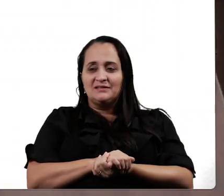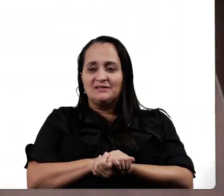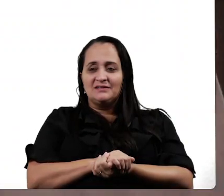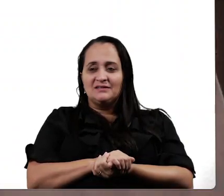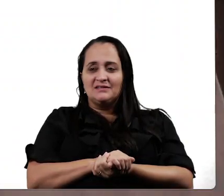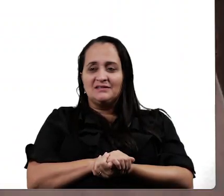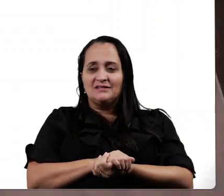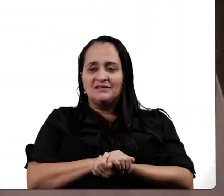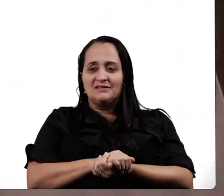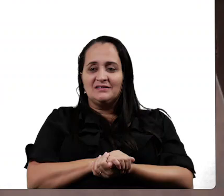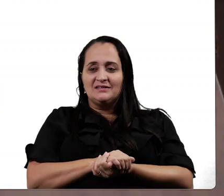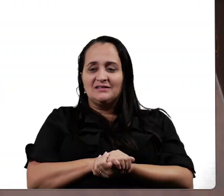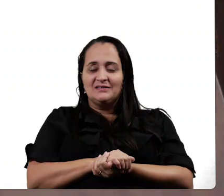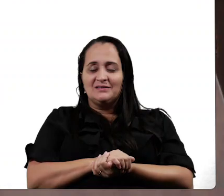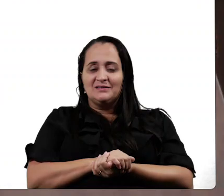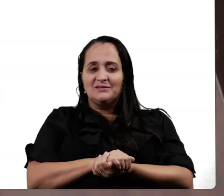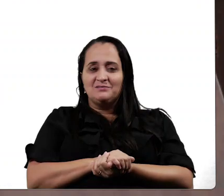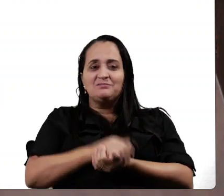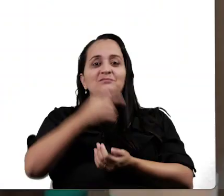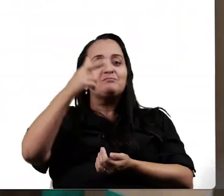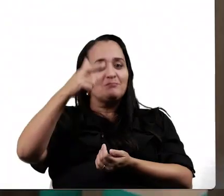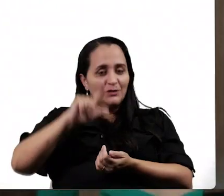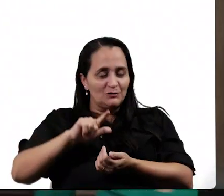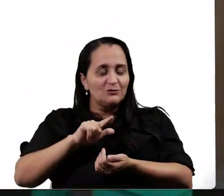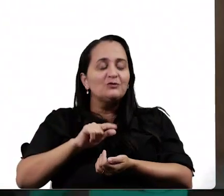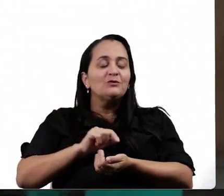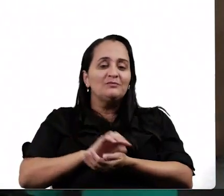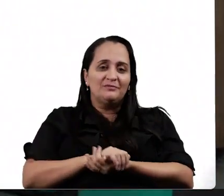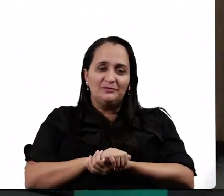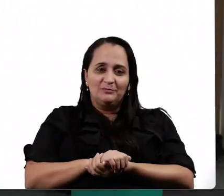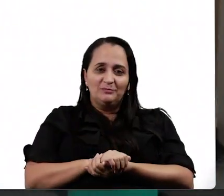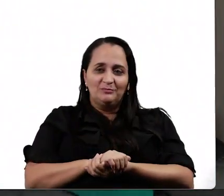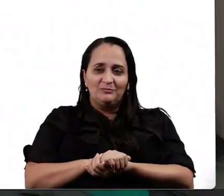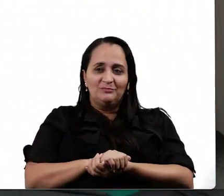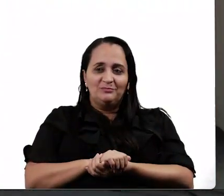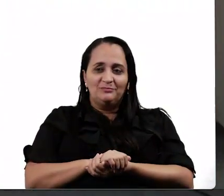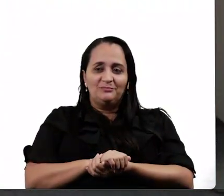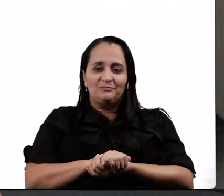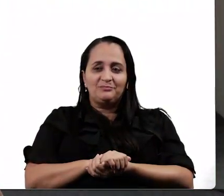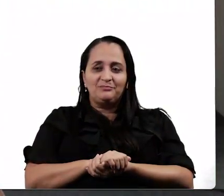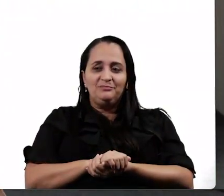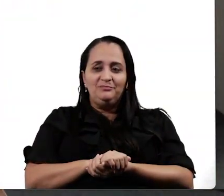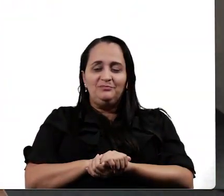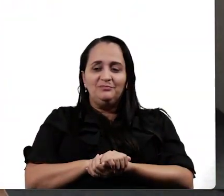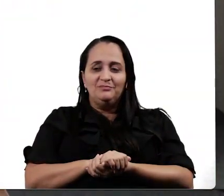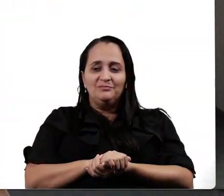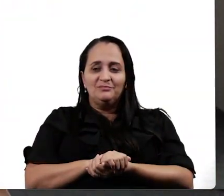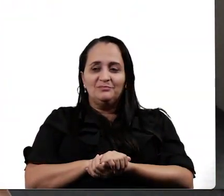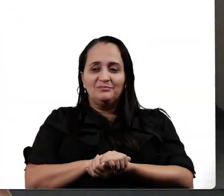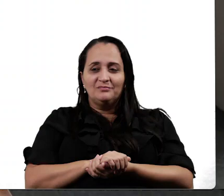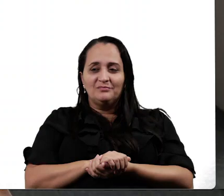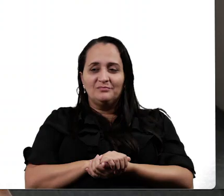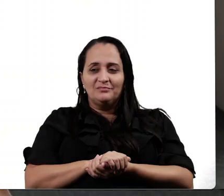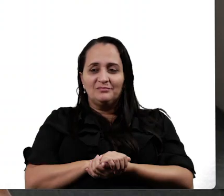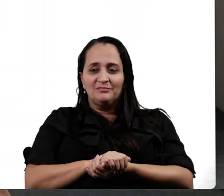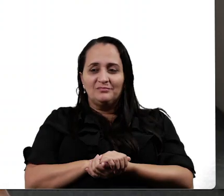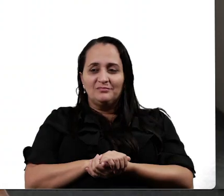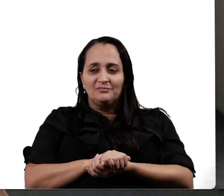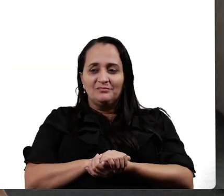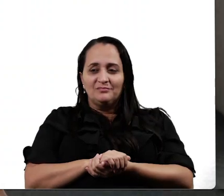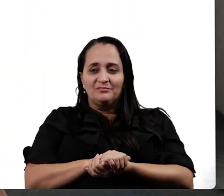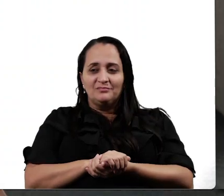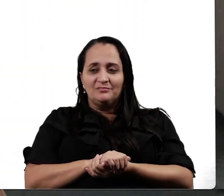três vamos organizar aqui novamente vamos lá mais uma